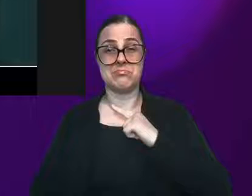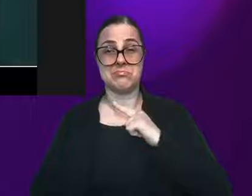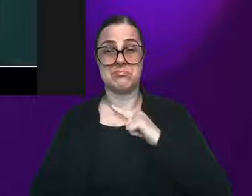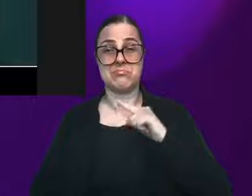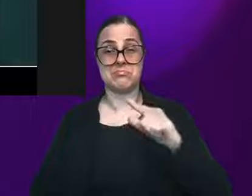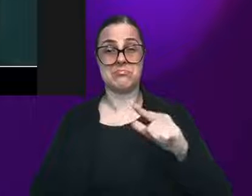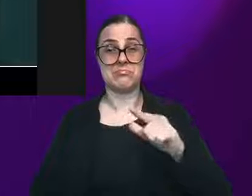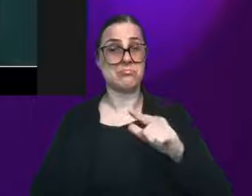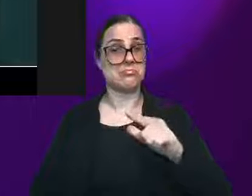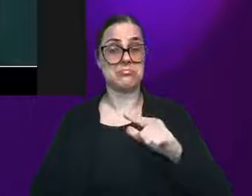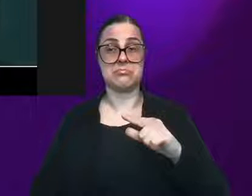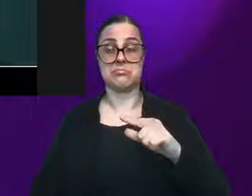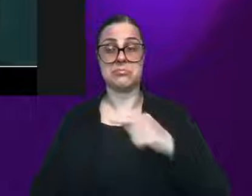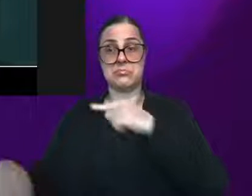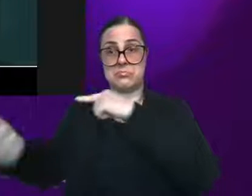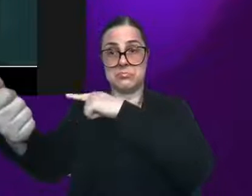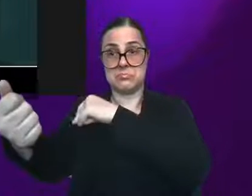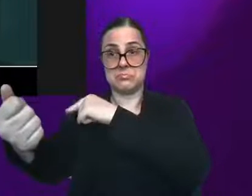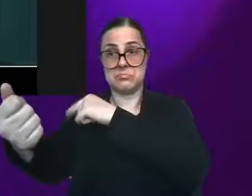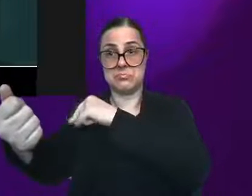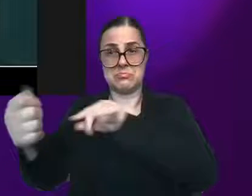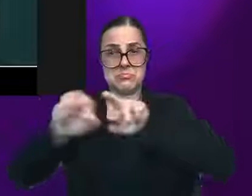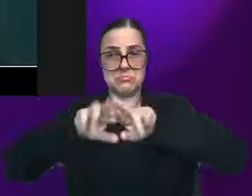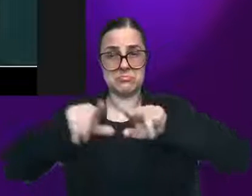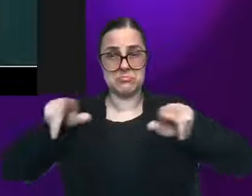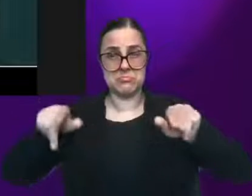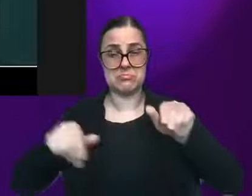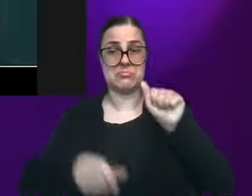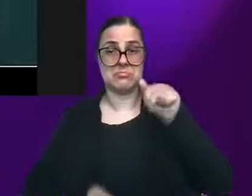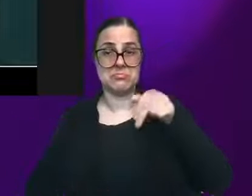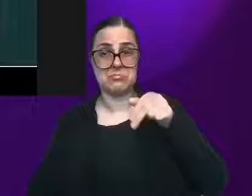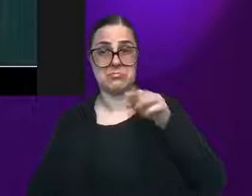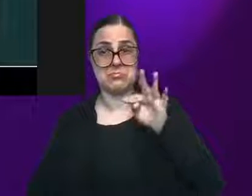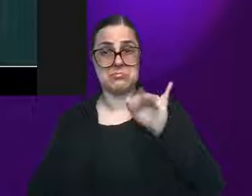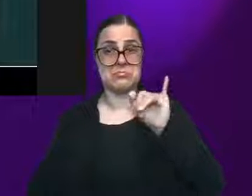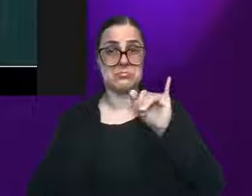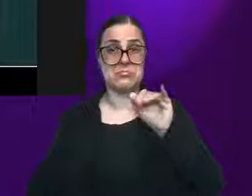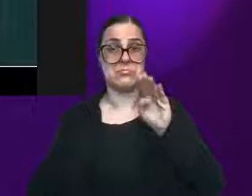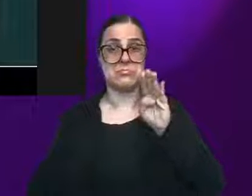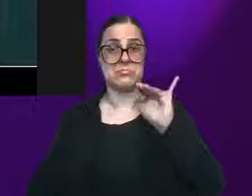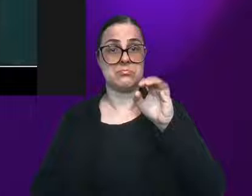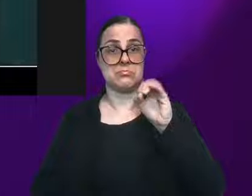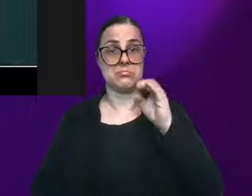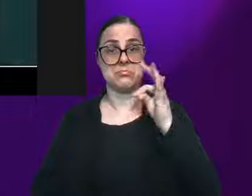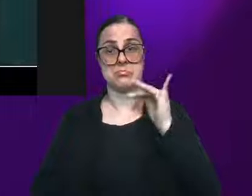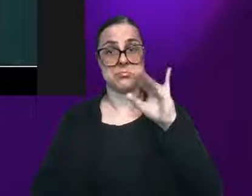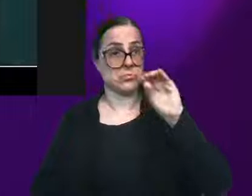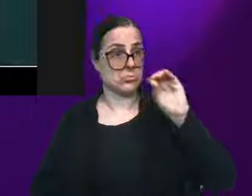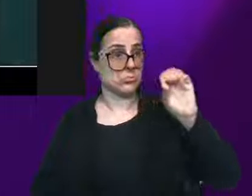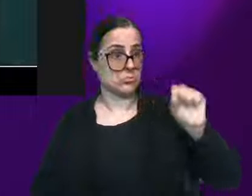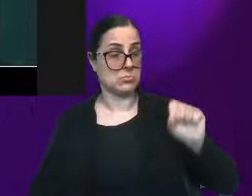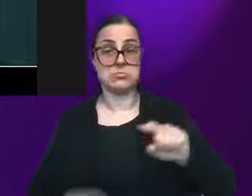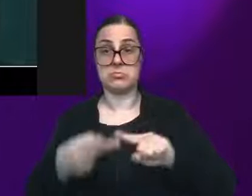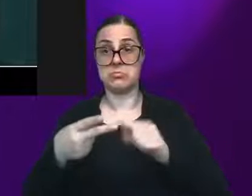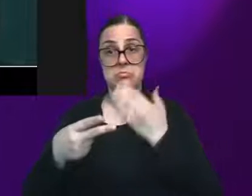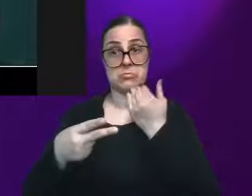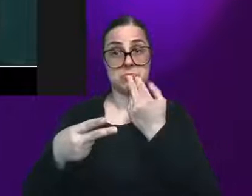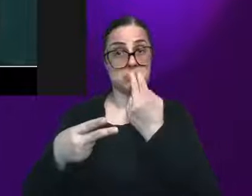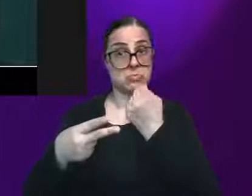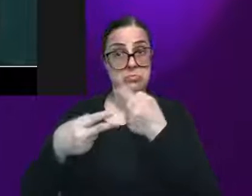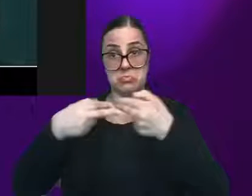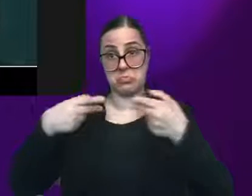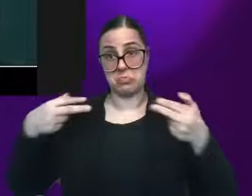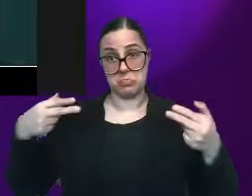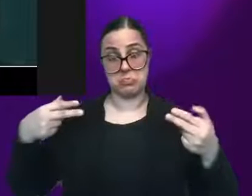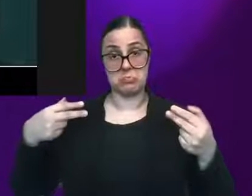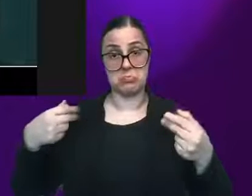de várias fontes de diluição de antibióticos, dietas, e inclusive, atualmente, a principal indicação de diálise